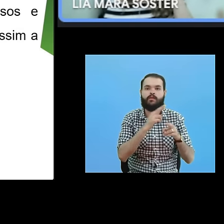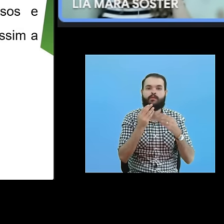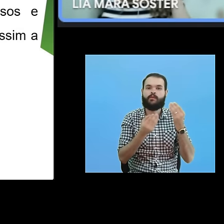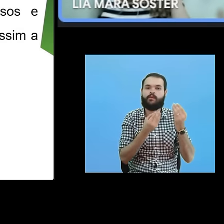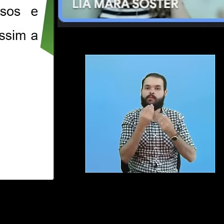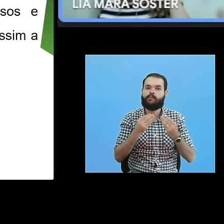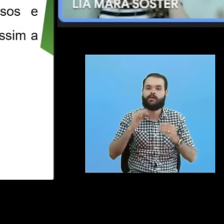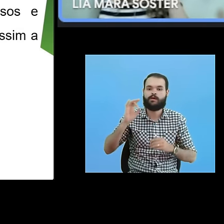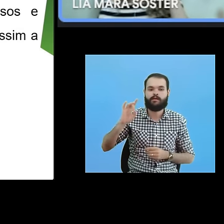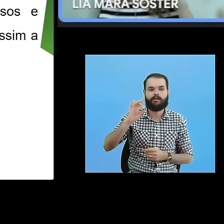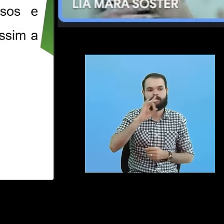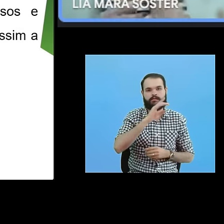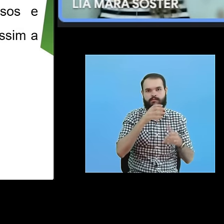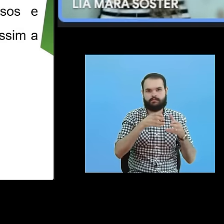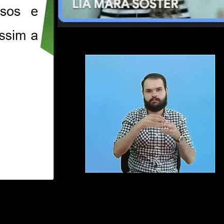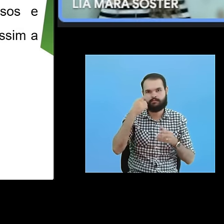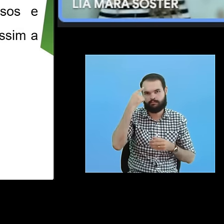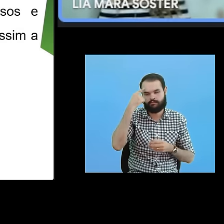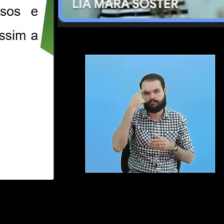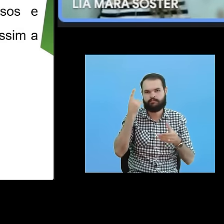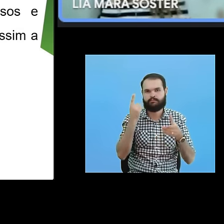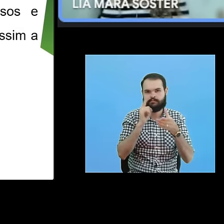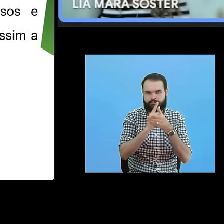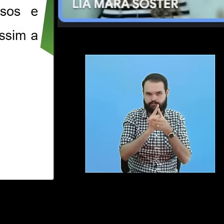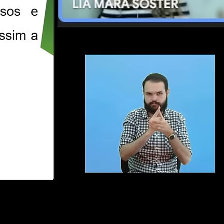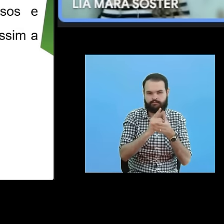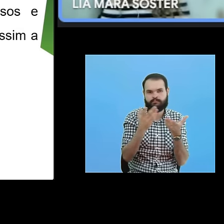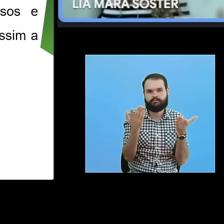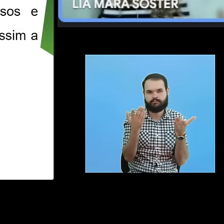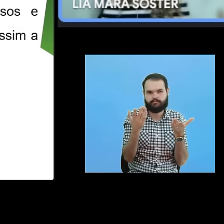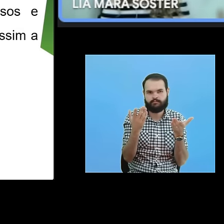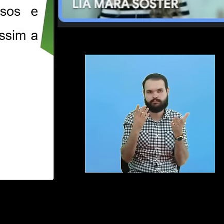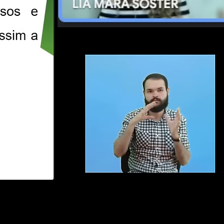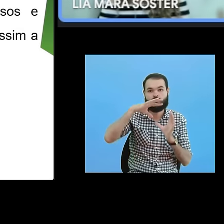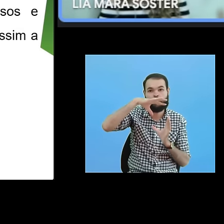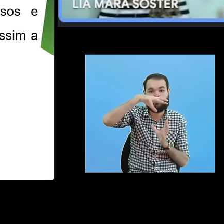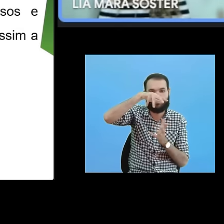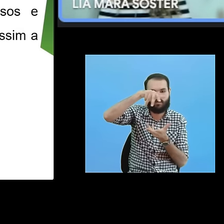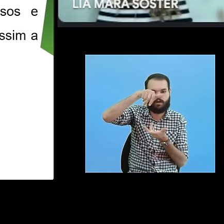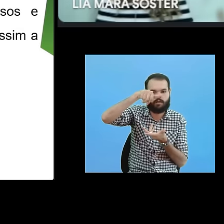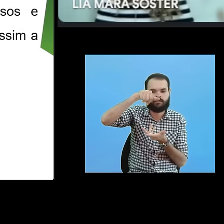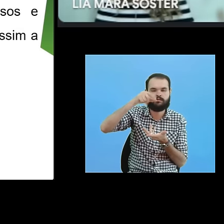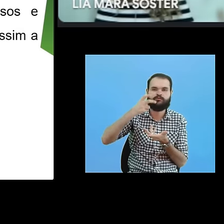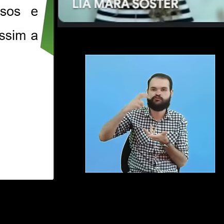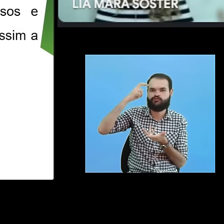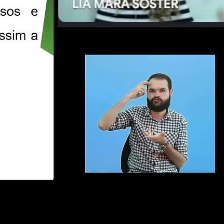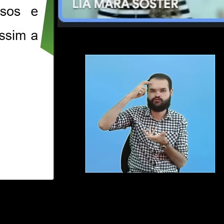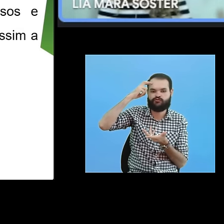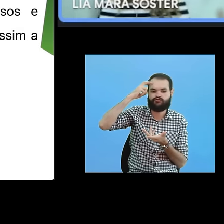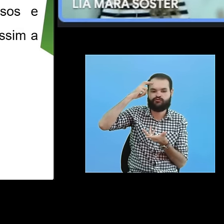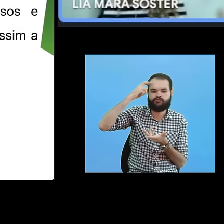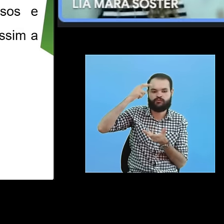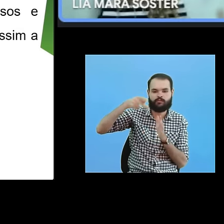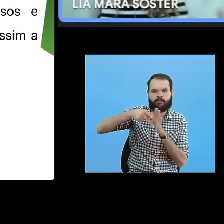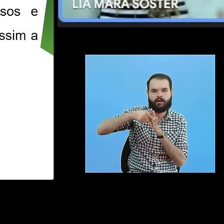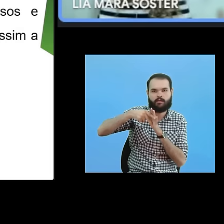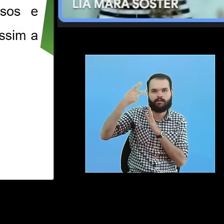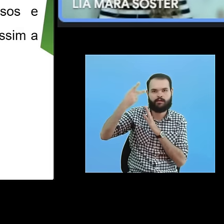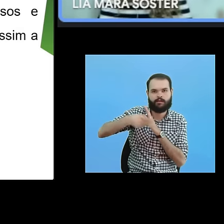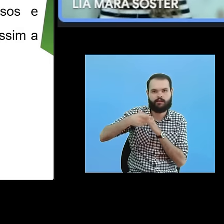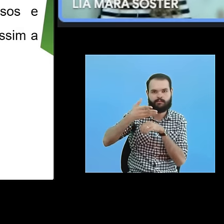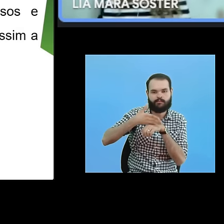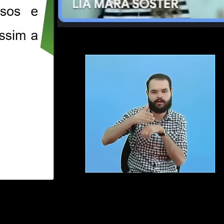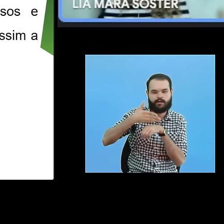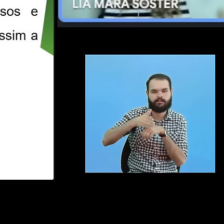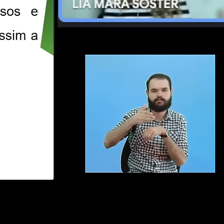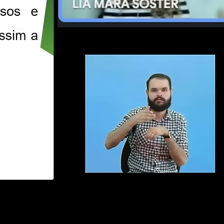as diversas, né, famílias com o seu universo cultural, suas práticas e rotinas, e como elas